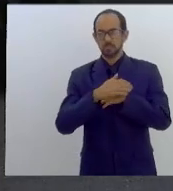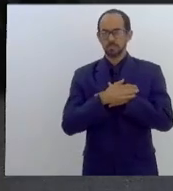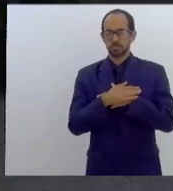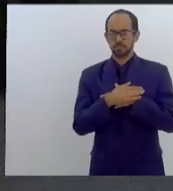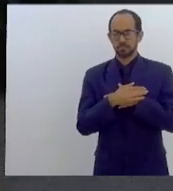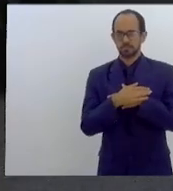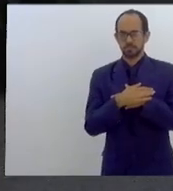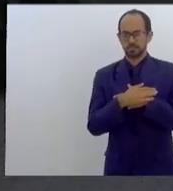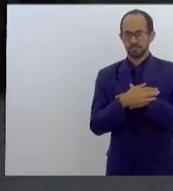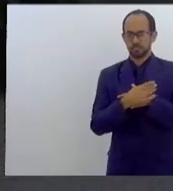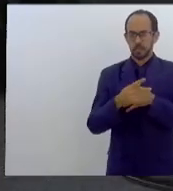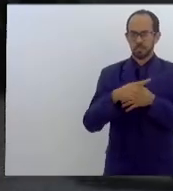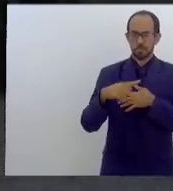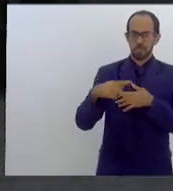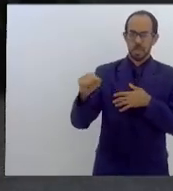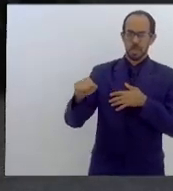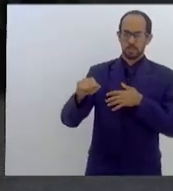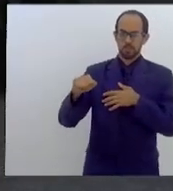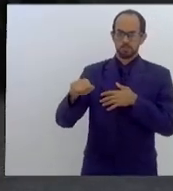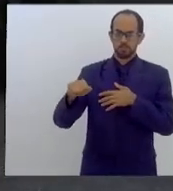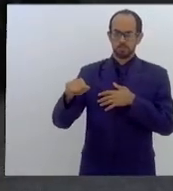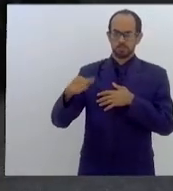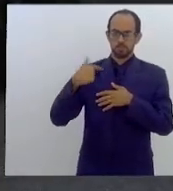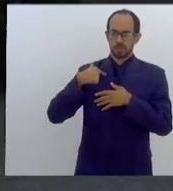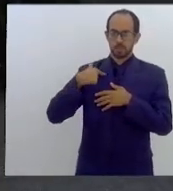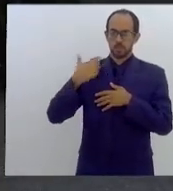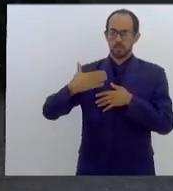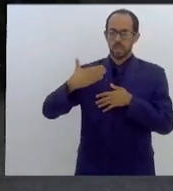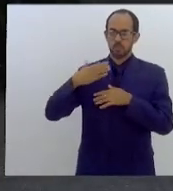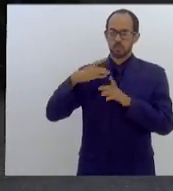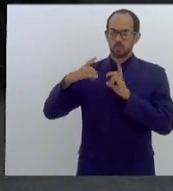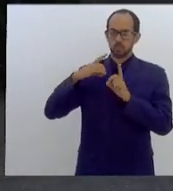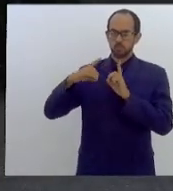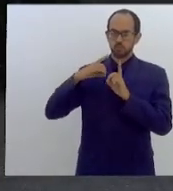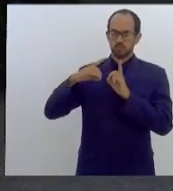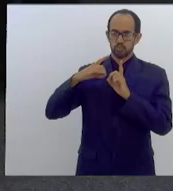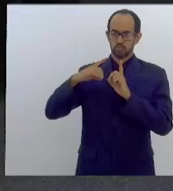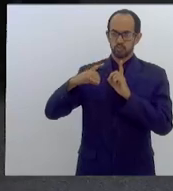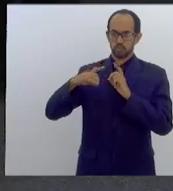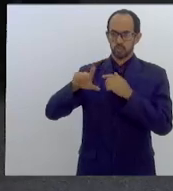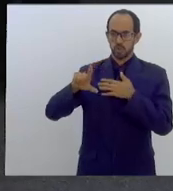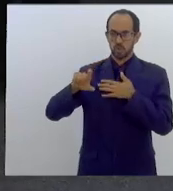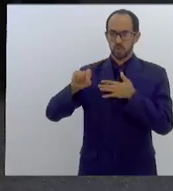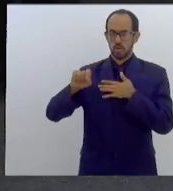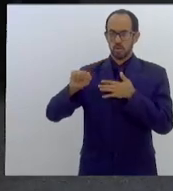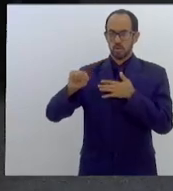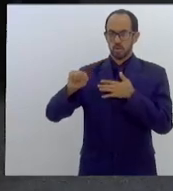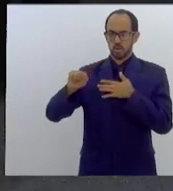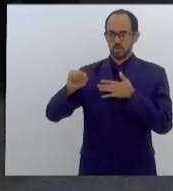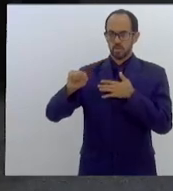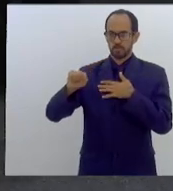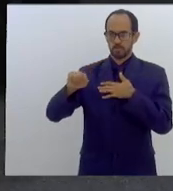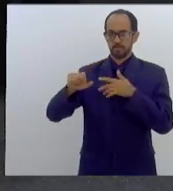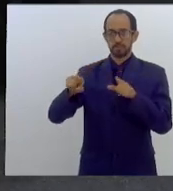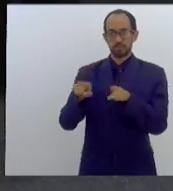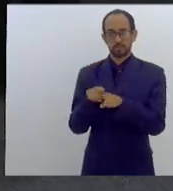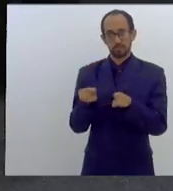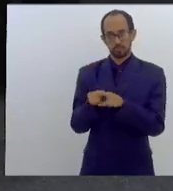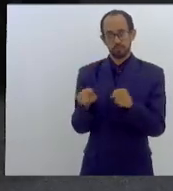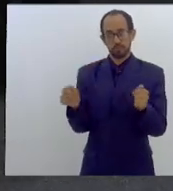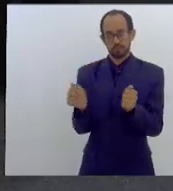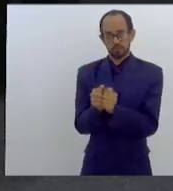Não, não, PPA, eu quero é discutir a LOA e